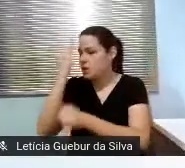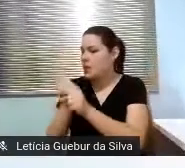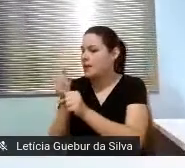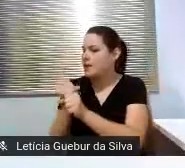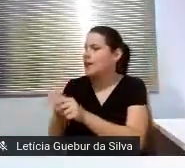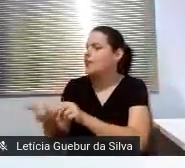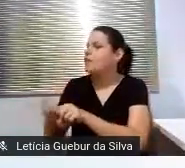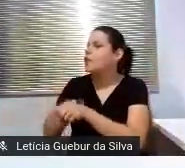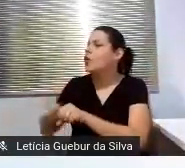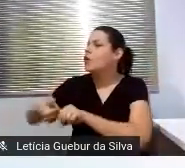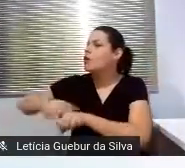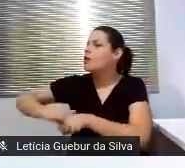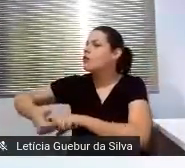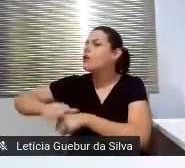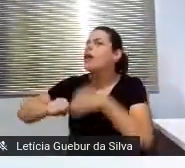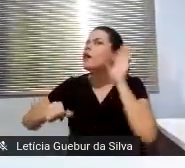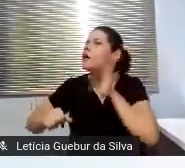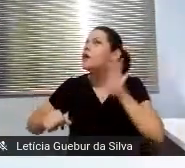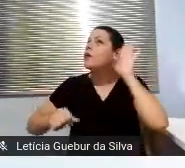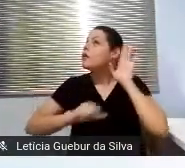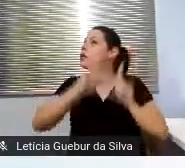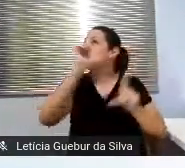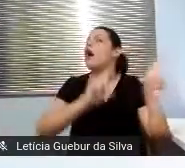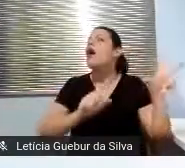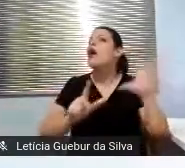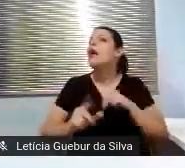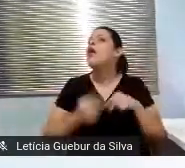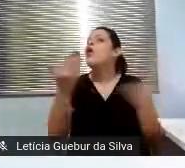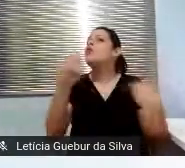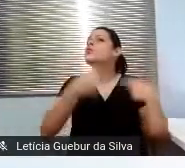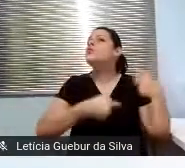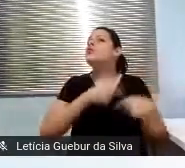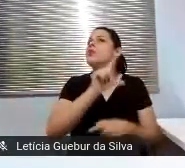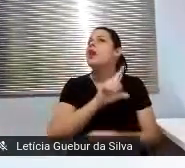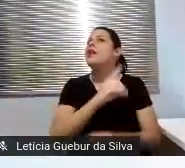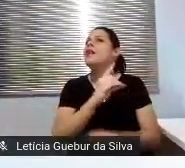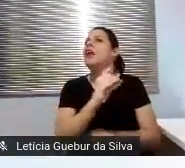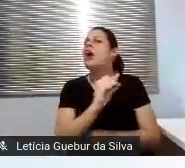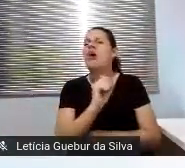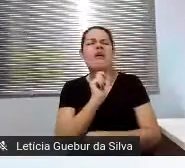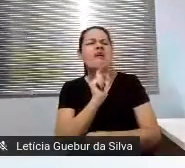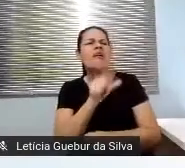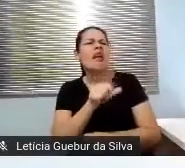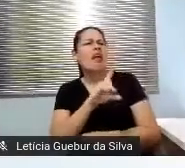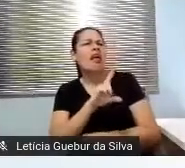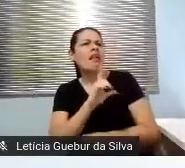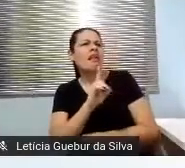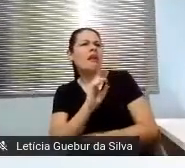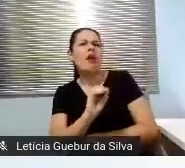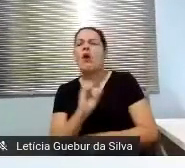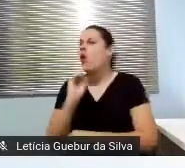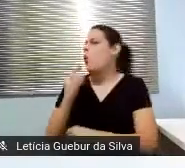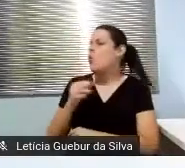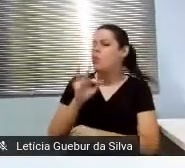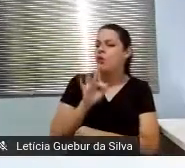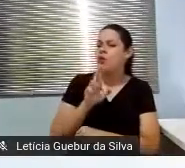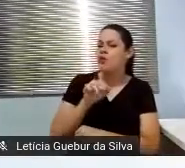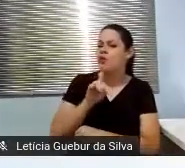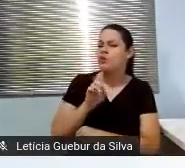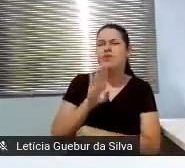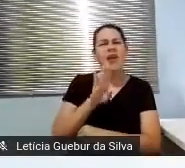assim, hoje discutiu se é LDO, a pessoa pensa, LDO, o que é LDO? O que tem a ver com isso? Ah, o Fundeb, não, o Fundeb também não é